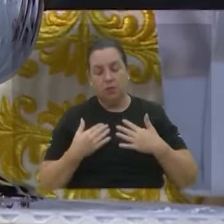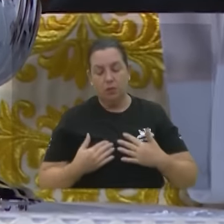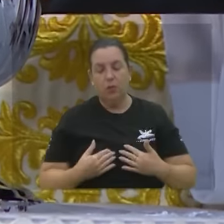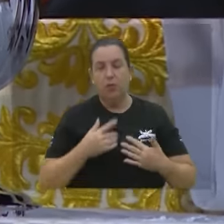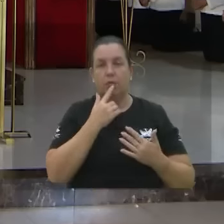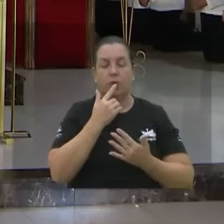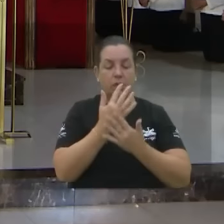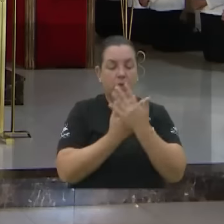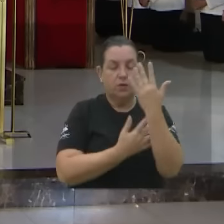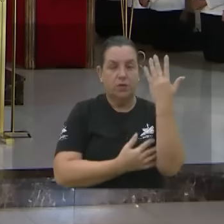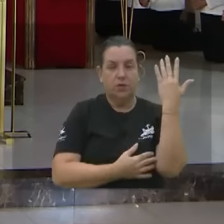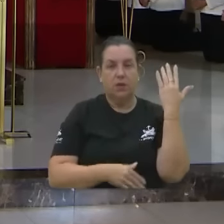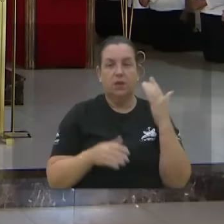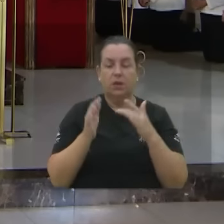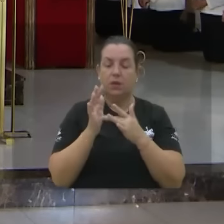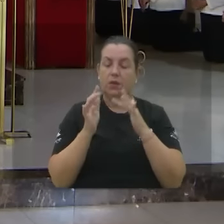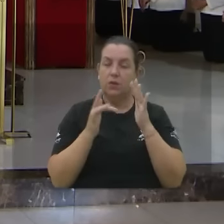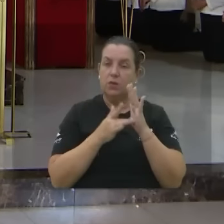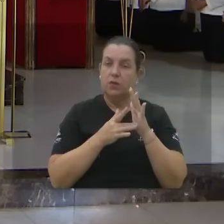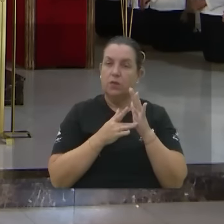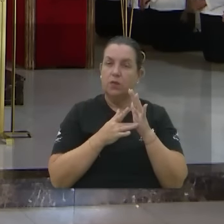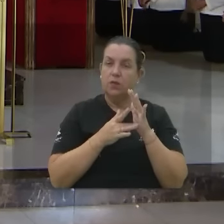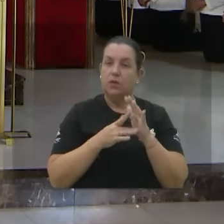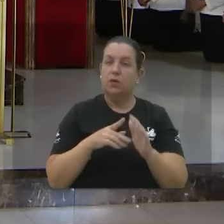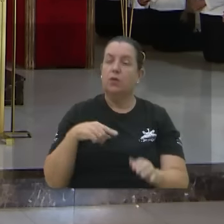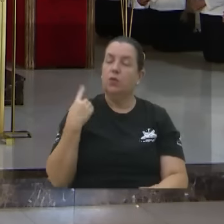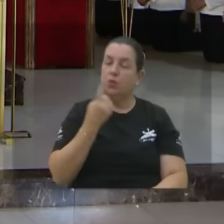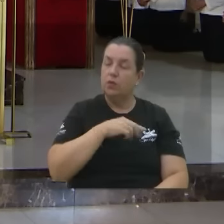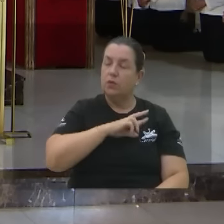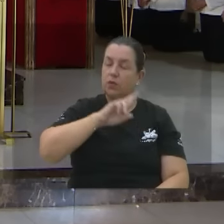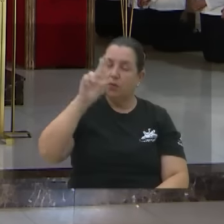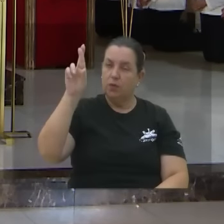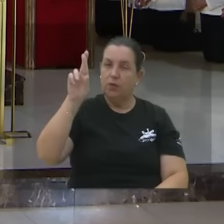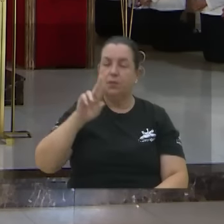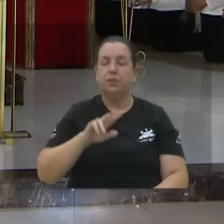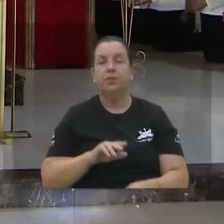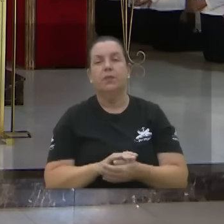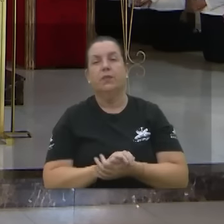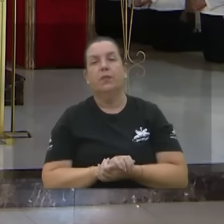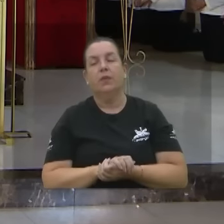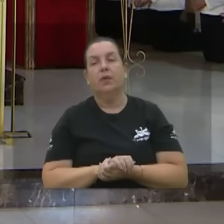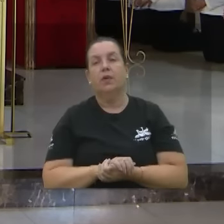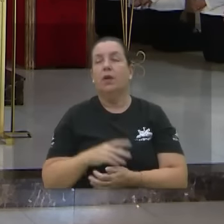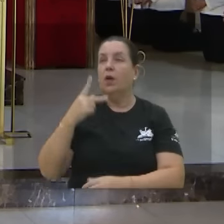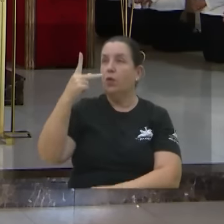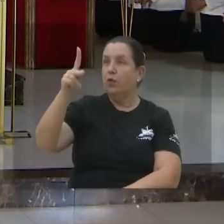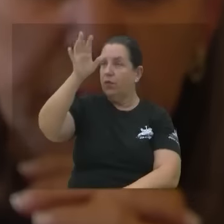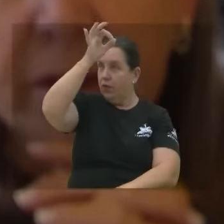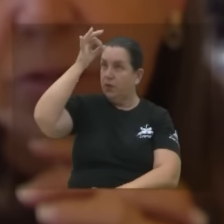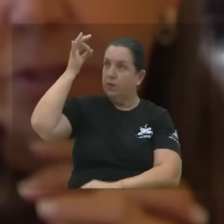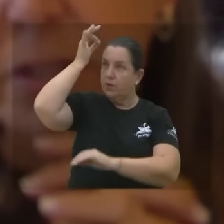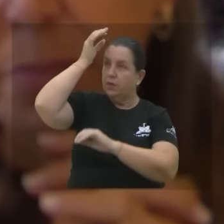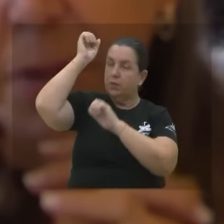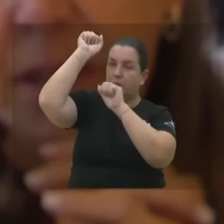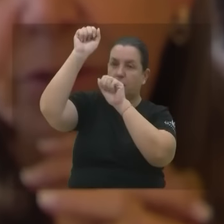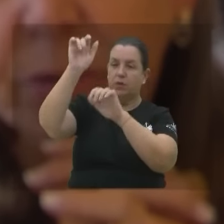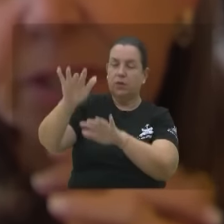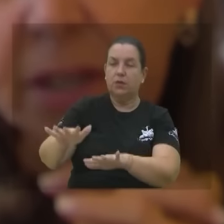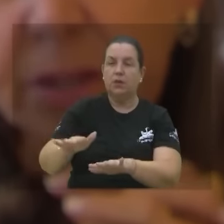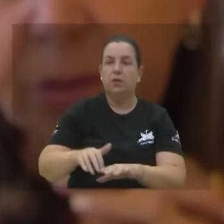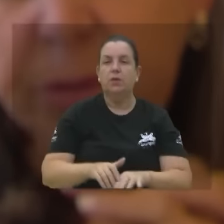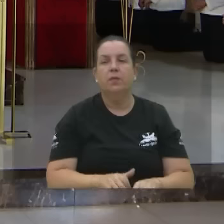o corpo, o sangue de nosso Senhor Jesus Cristo. Enviai o vosso